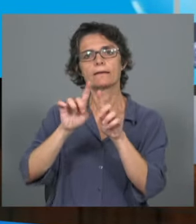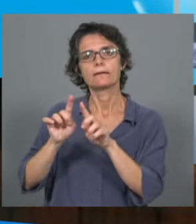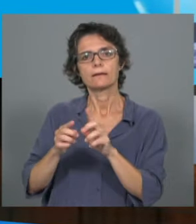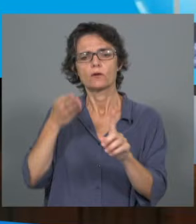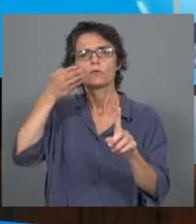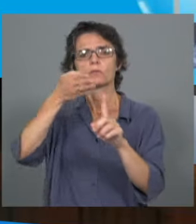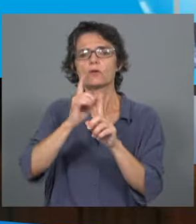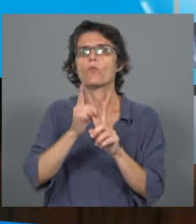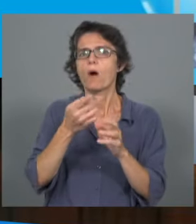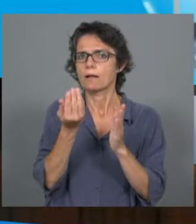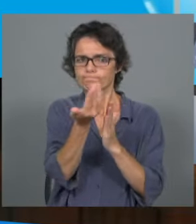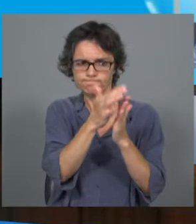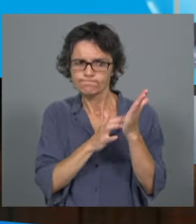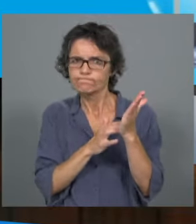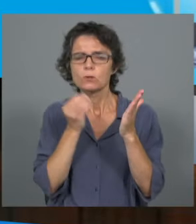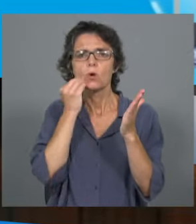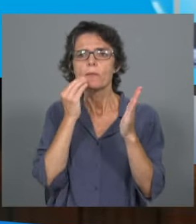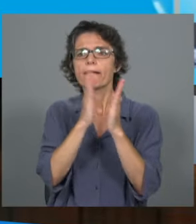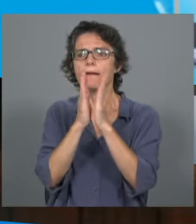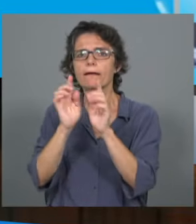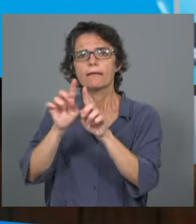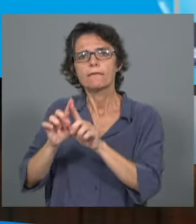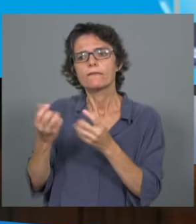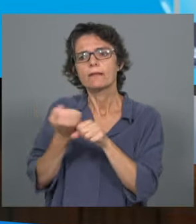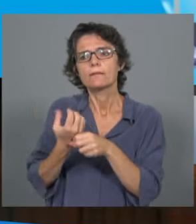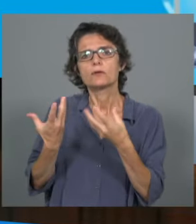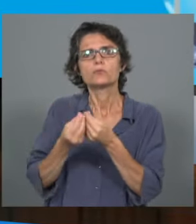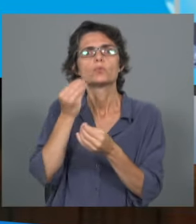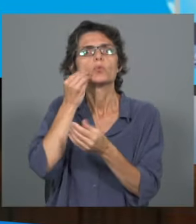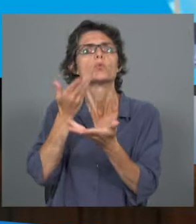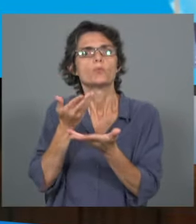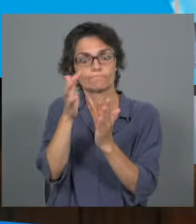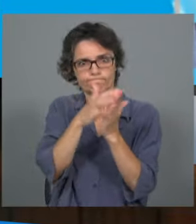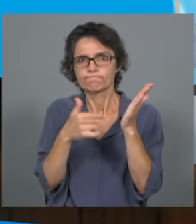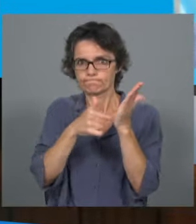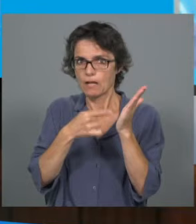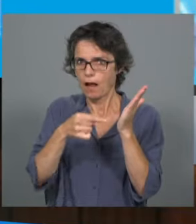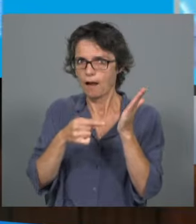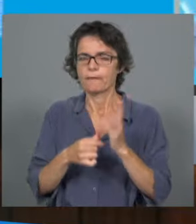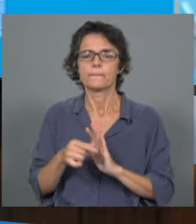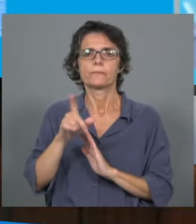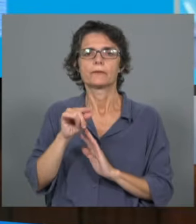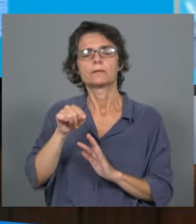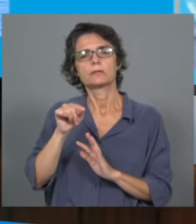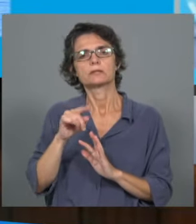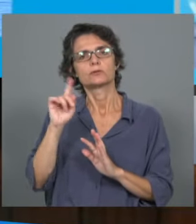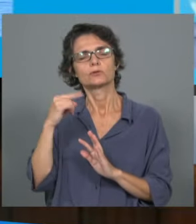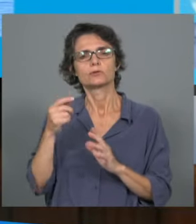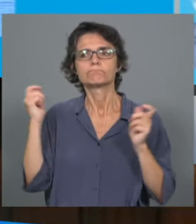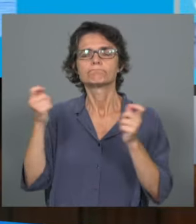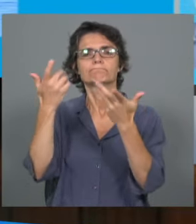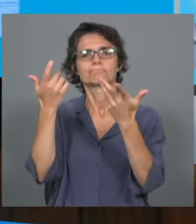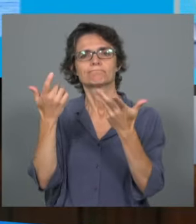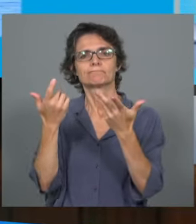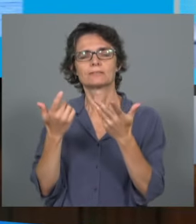que modo é que as igrejas podem trabalhar também em conjunto, e que terminará também com um tempo, com uma celebração ecuménica